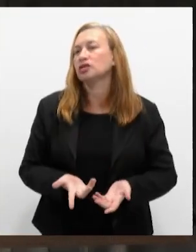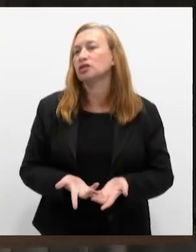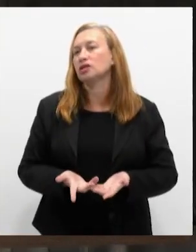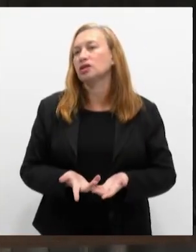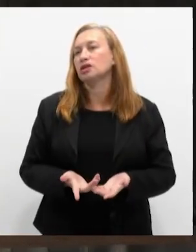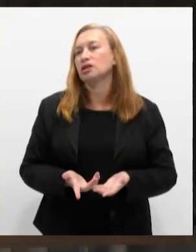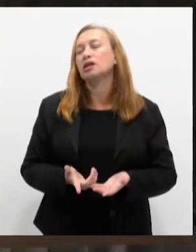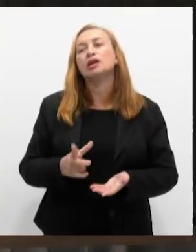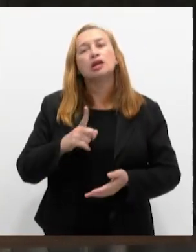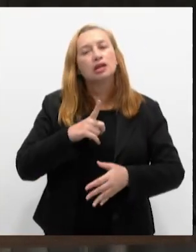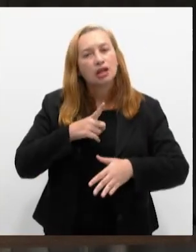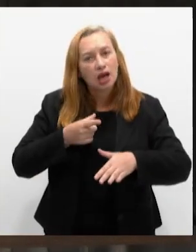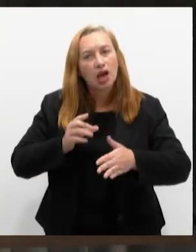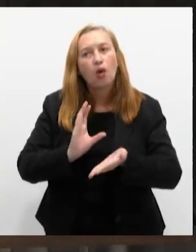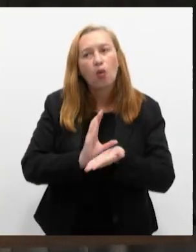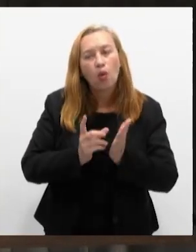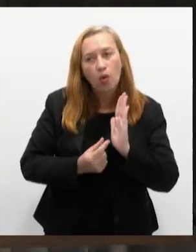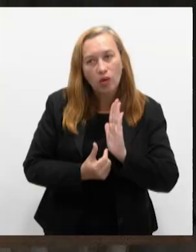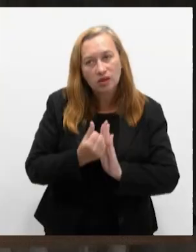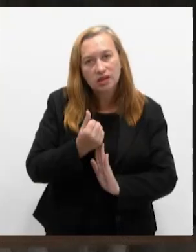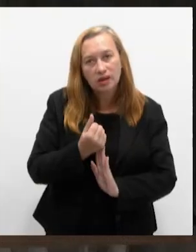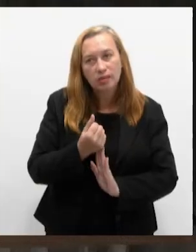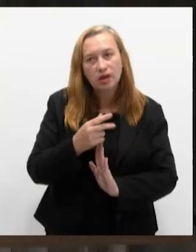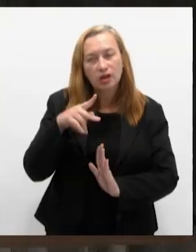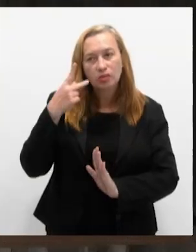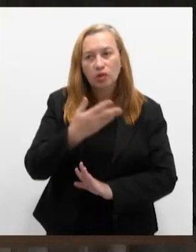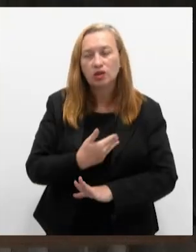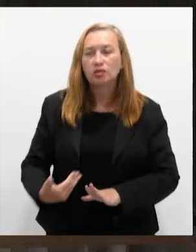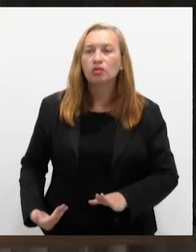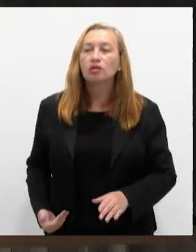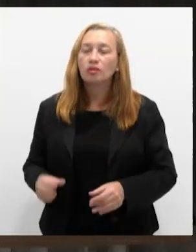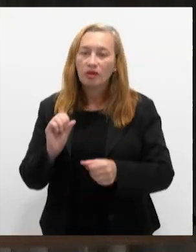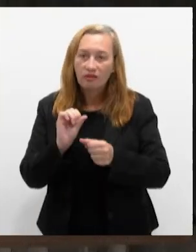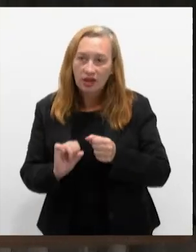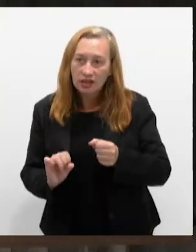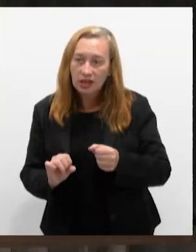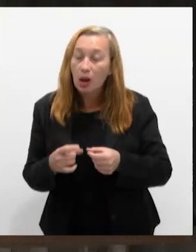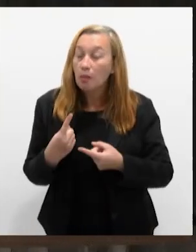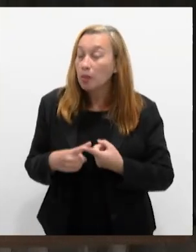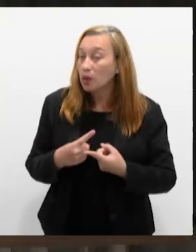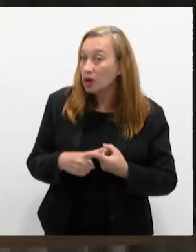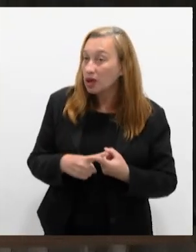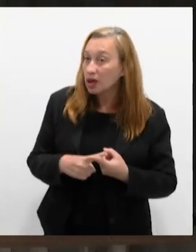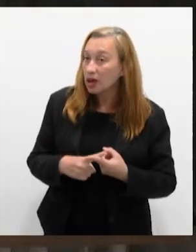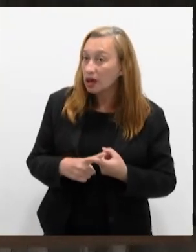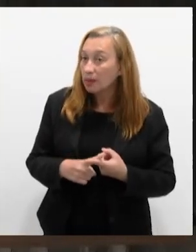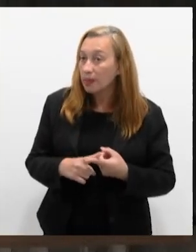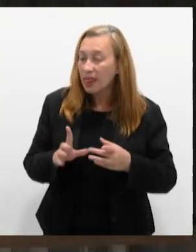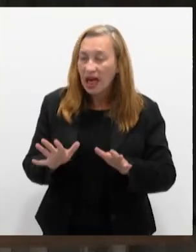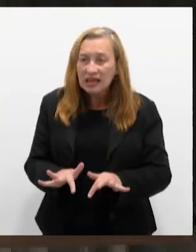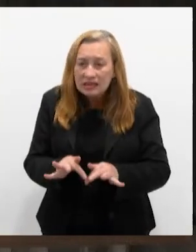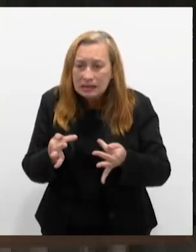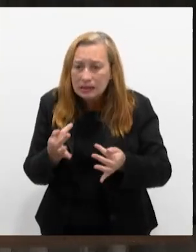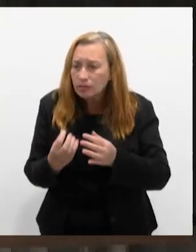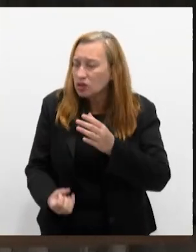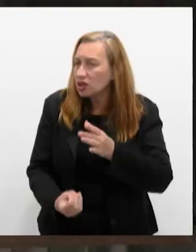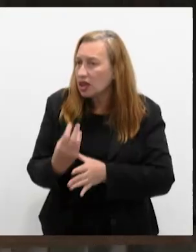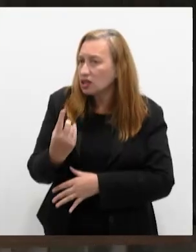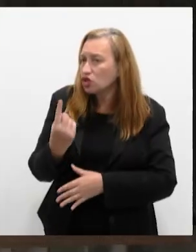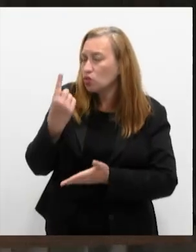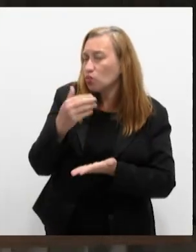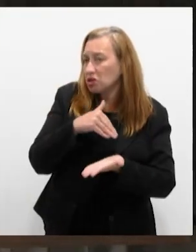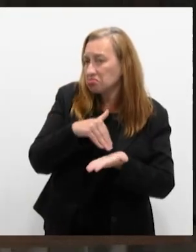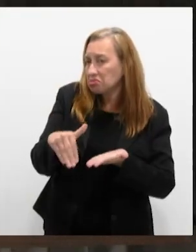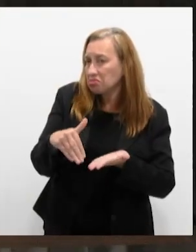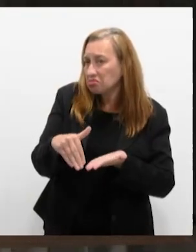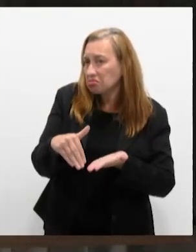tenha orçamento e políticas públicas para executar. Porque a simples criação de uma